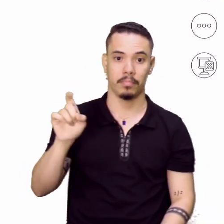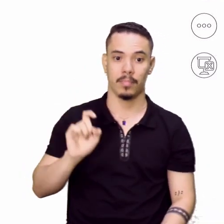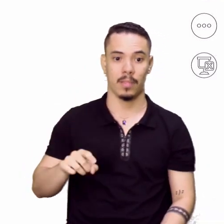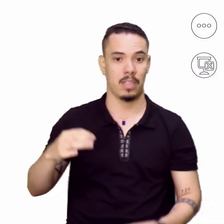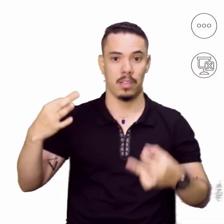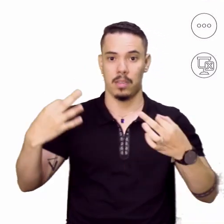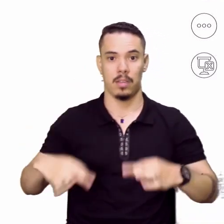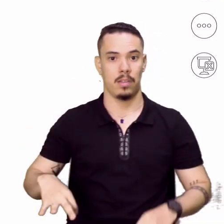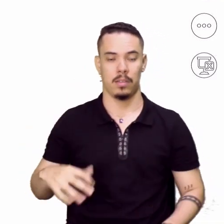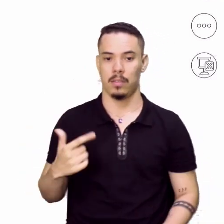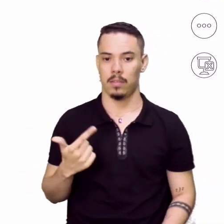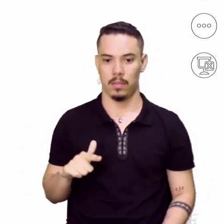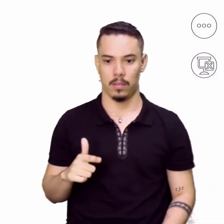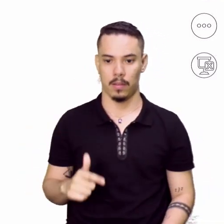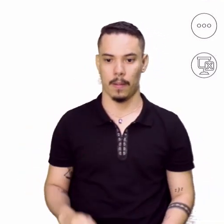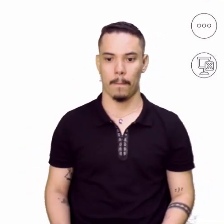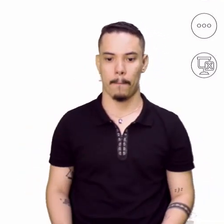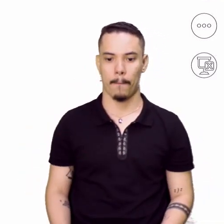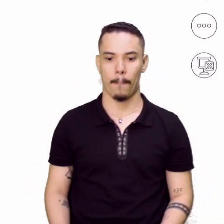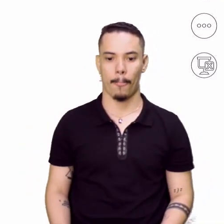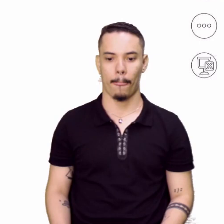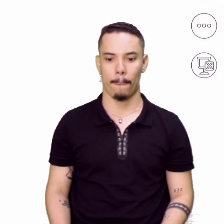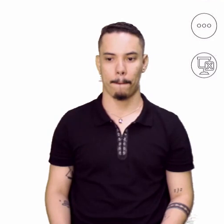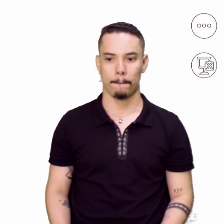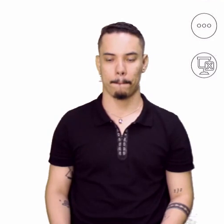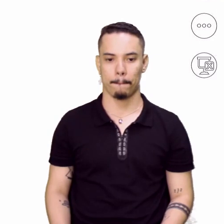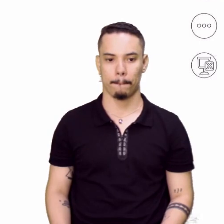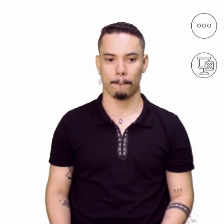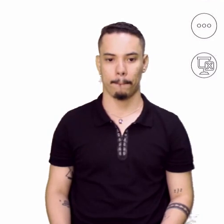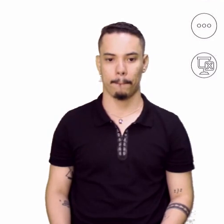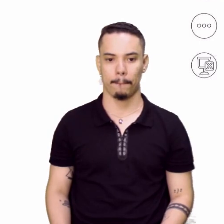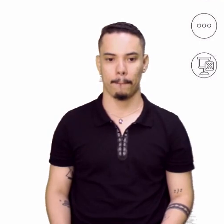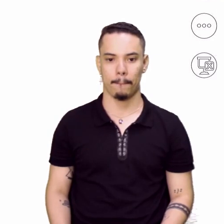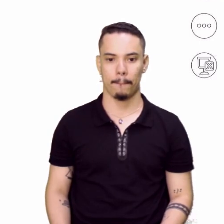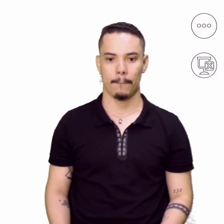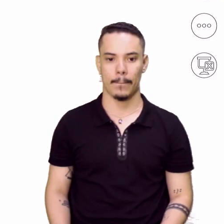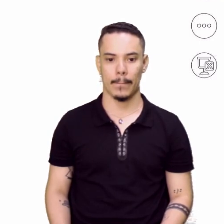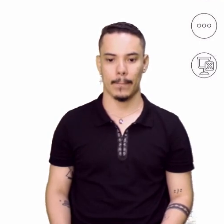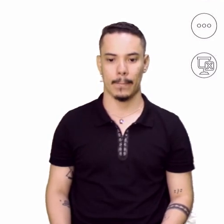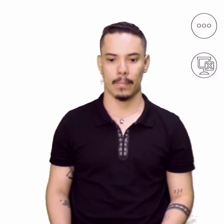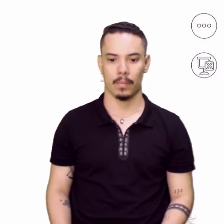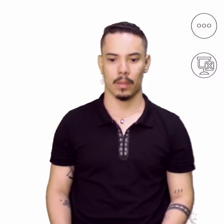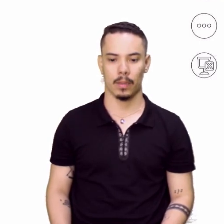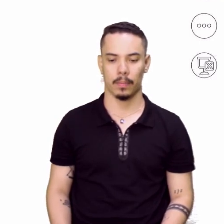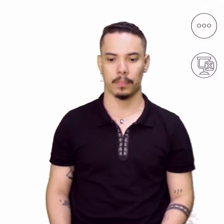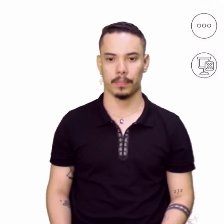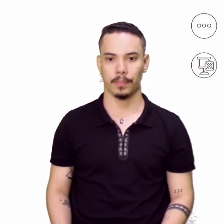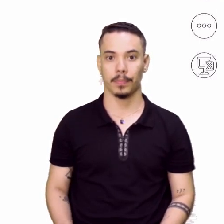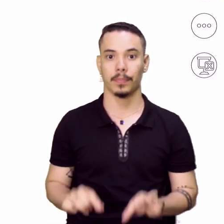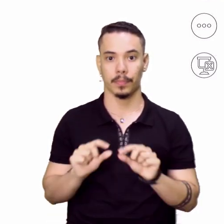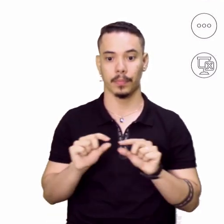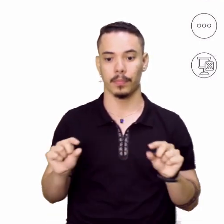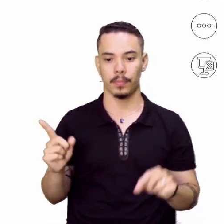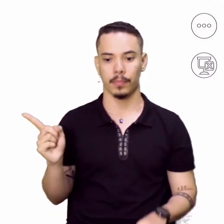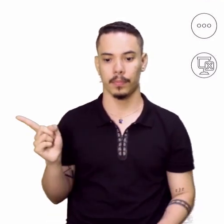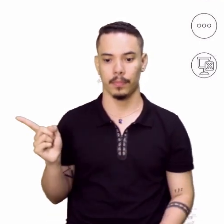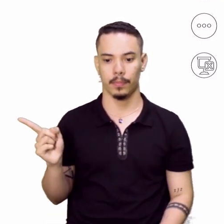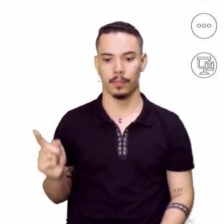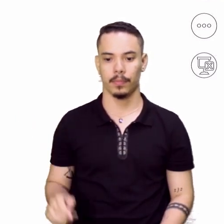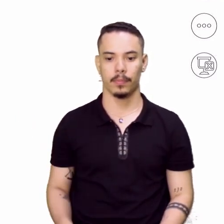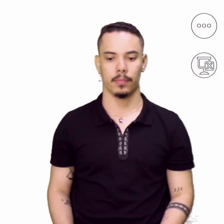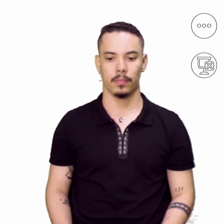incerto certo então vamos lá olha só essa frase I It